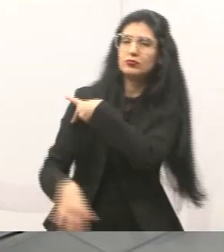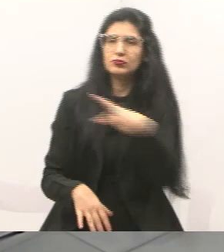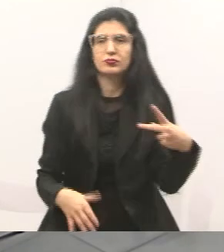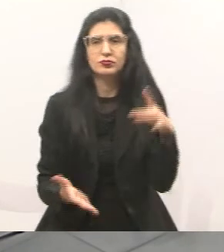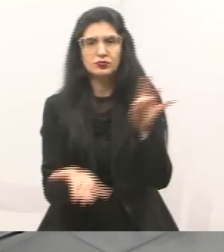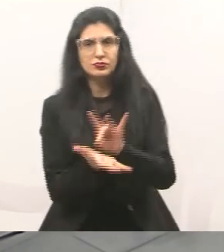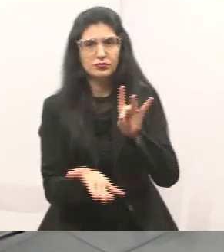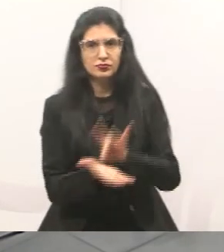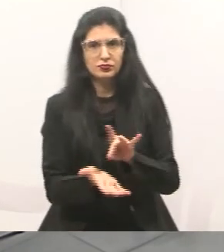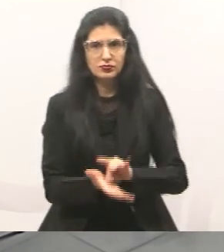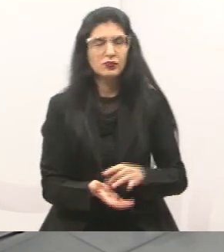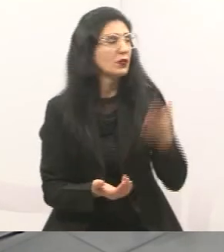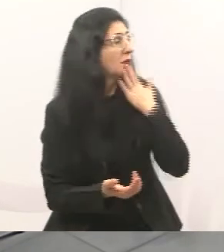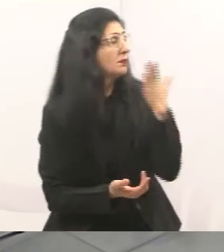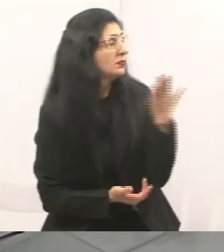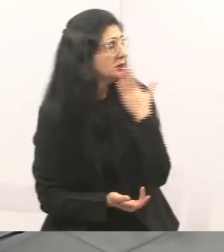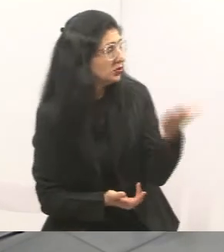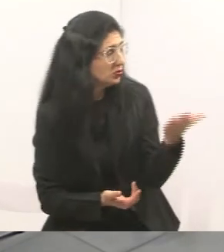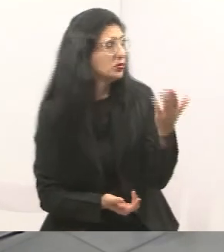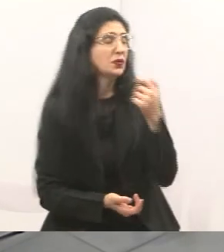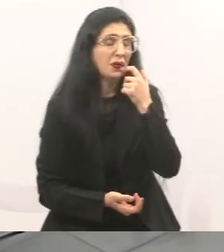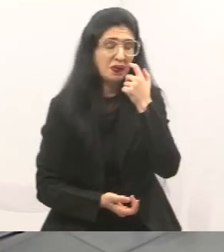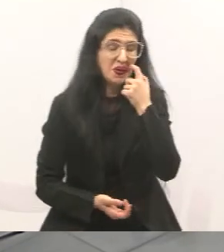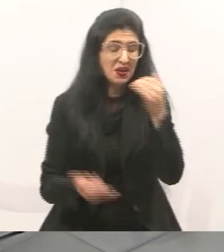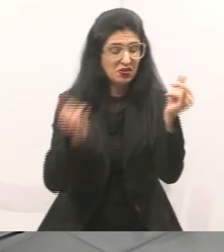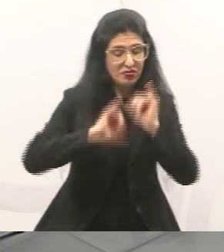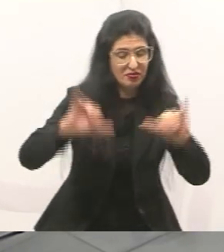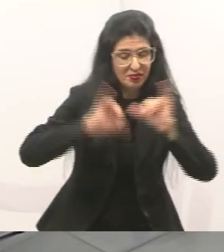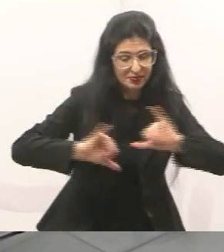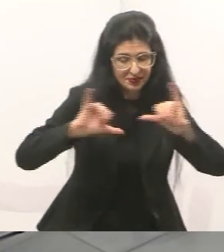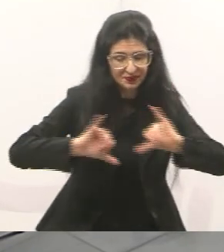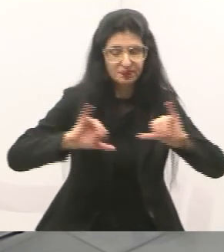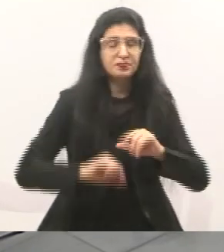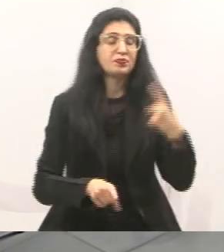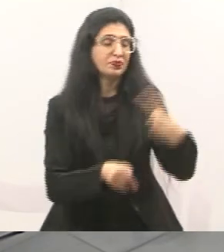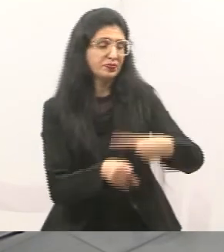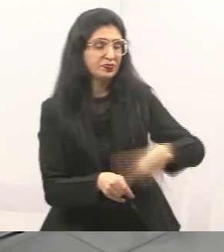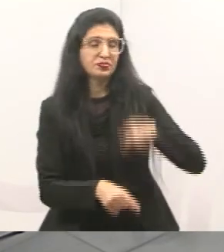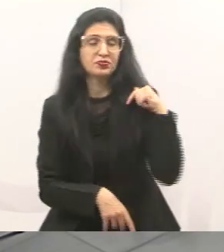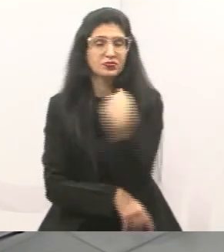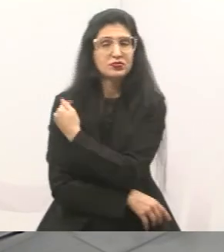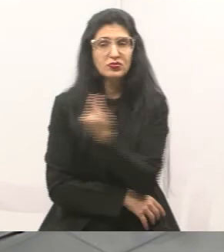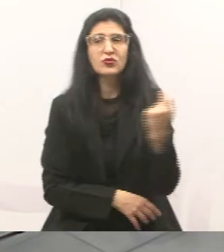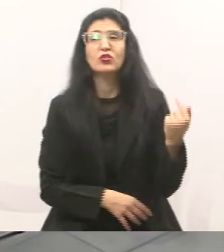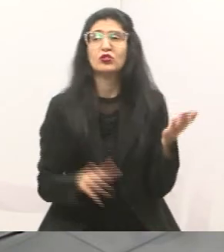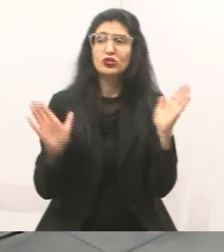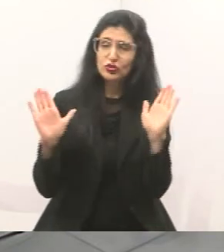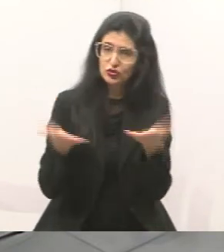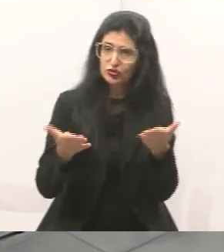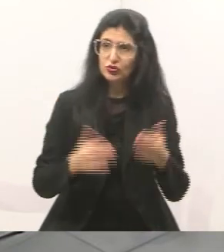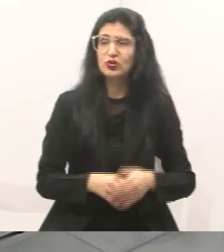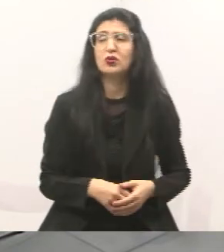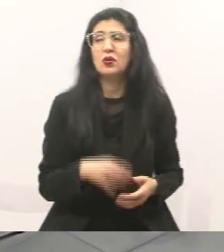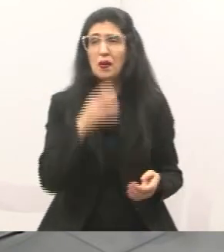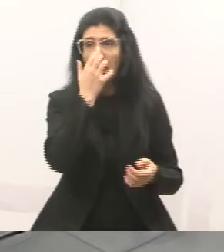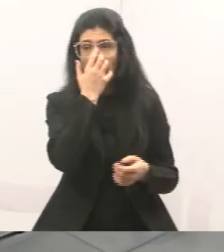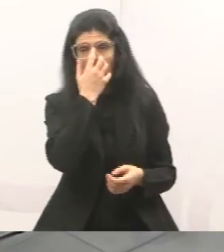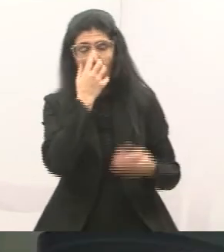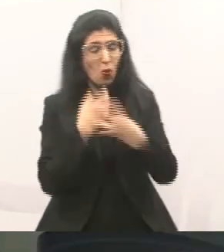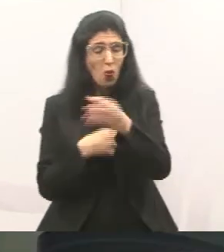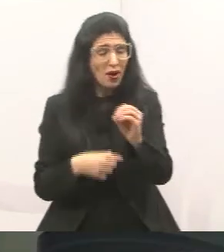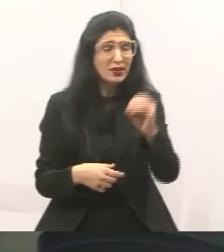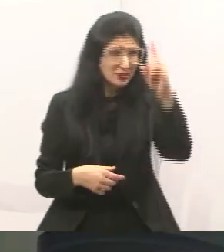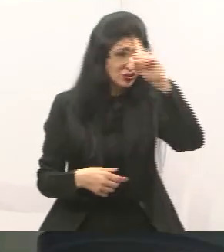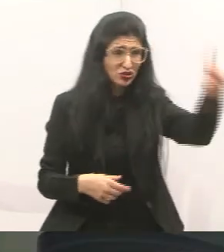razão dessa solicitação de informação é porque nós já entramos na fase da noventena. A quarentena já